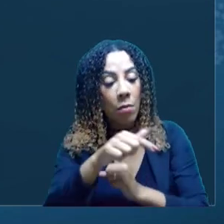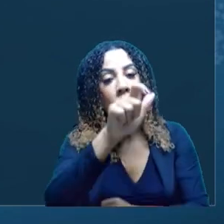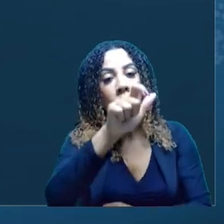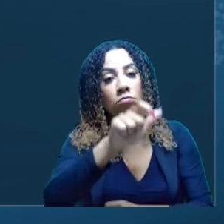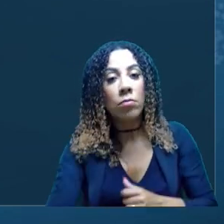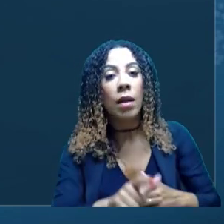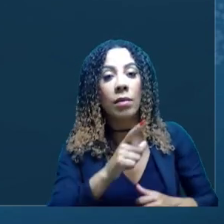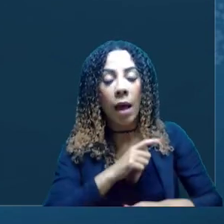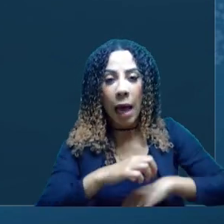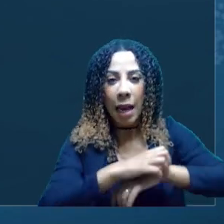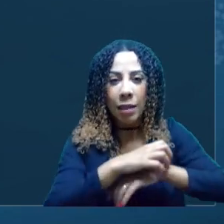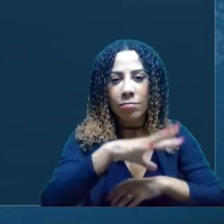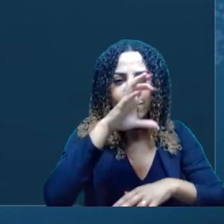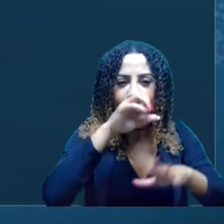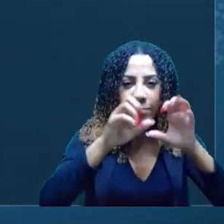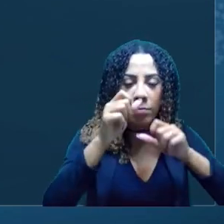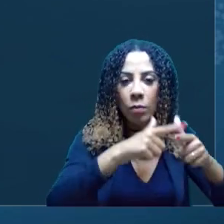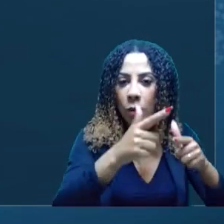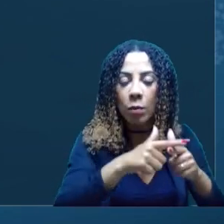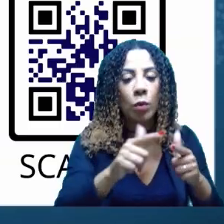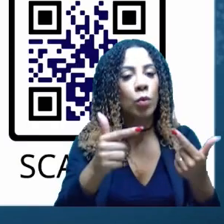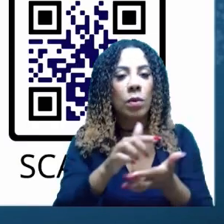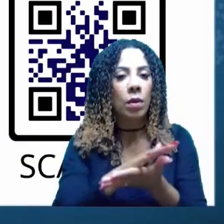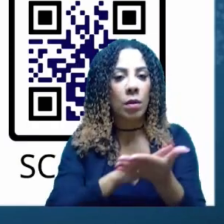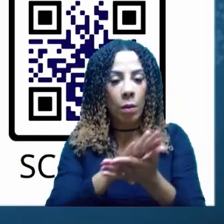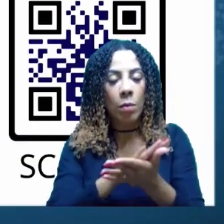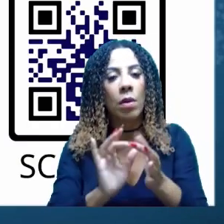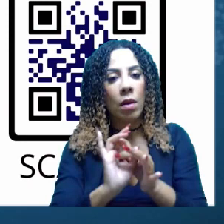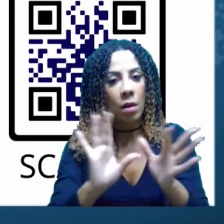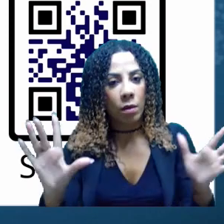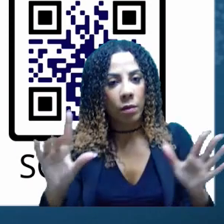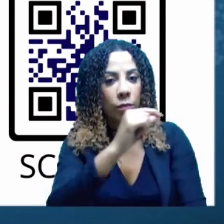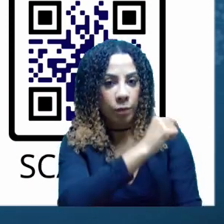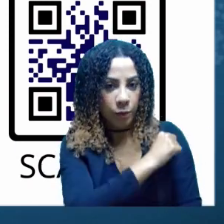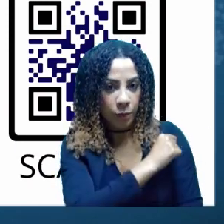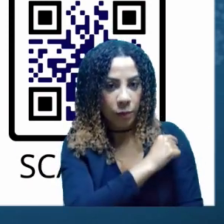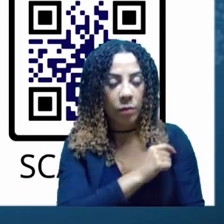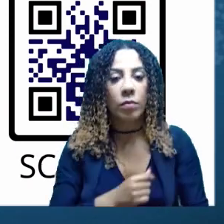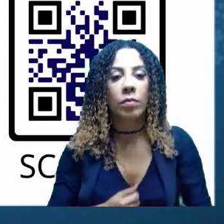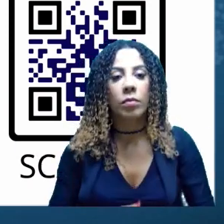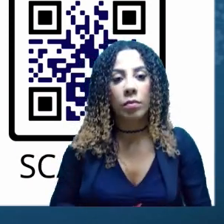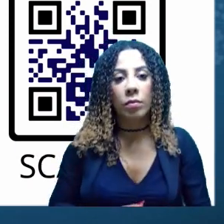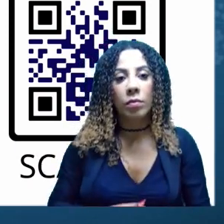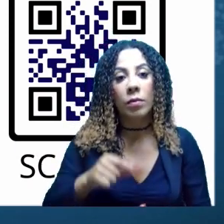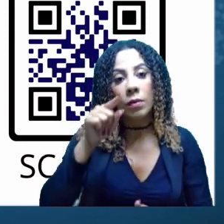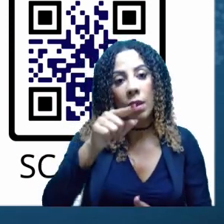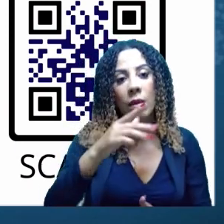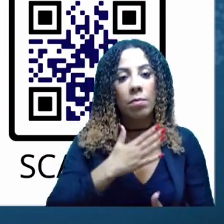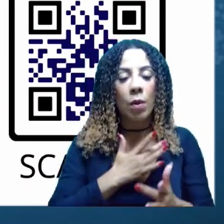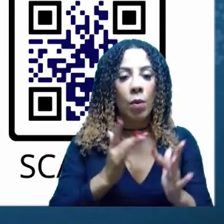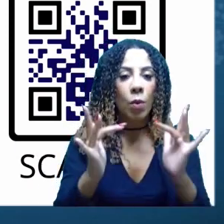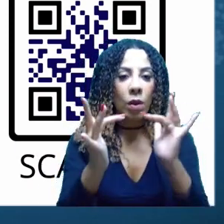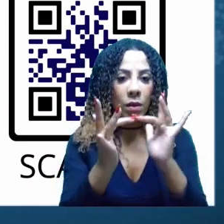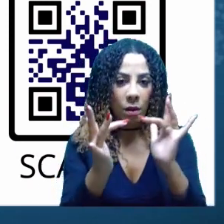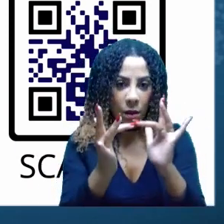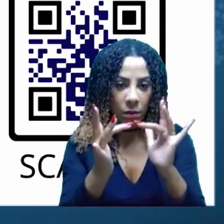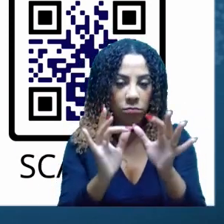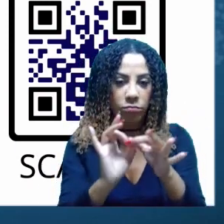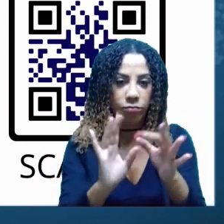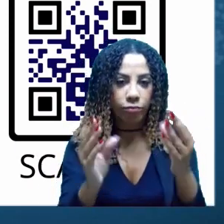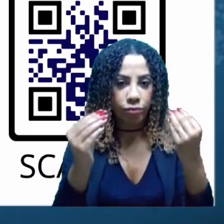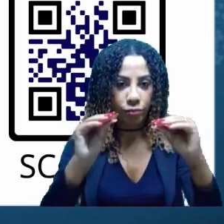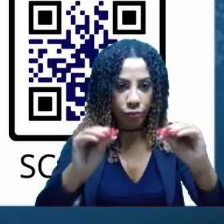particularmente indivíduos atópicos. Esse é meu contato. Aqui